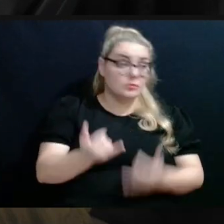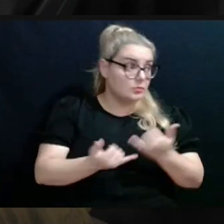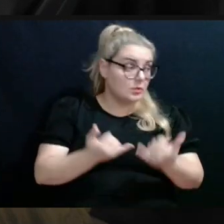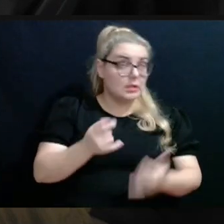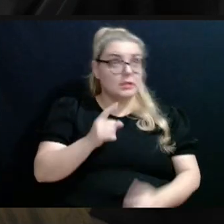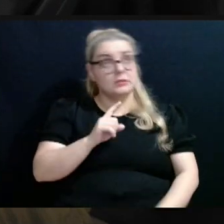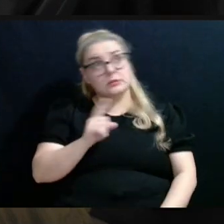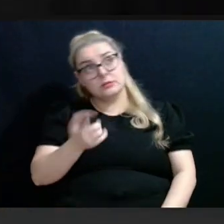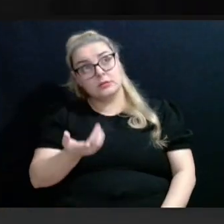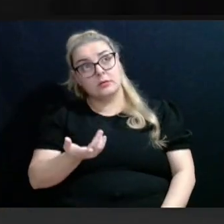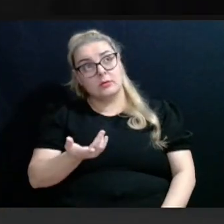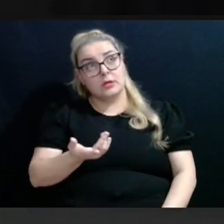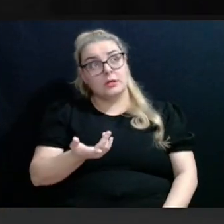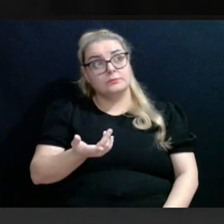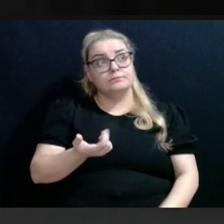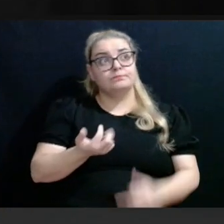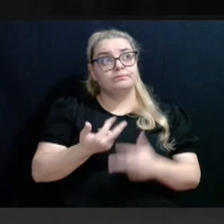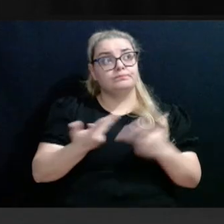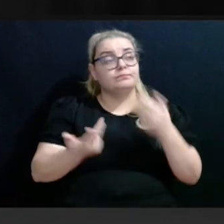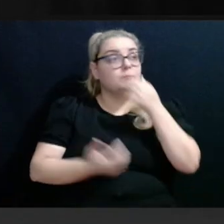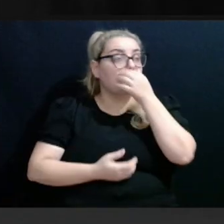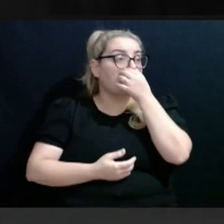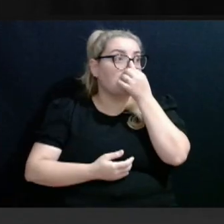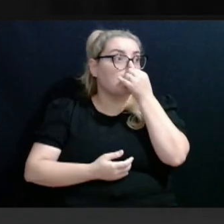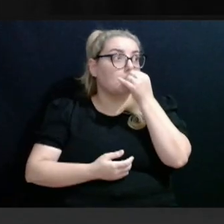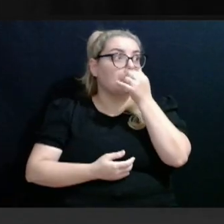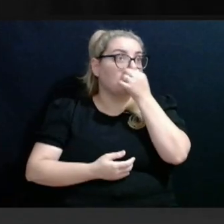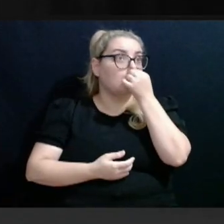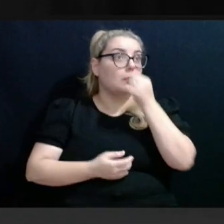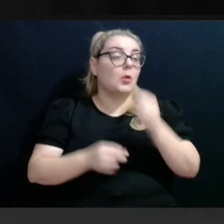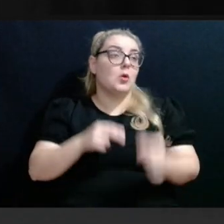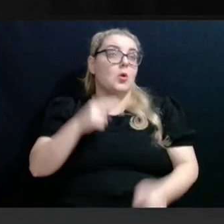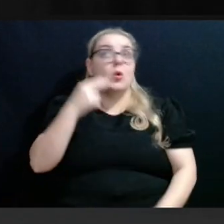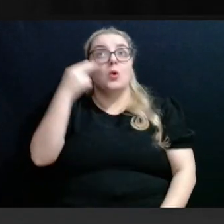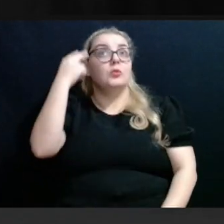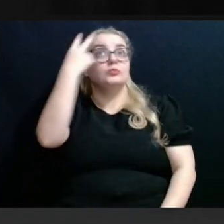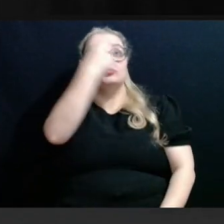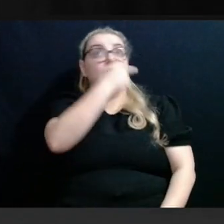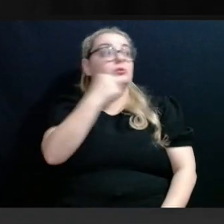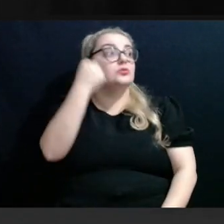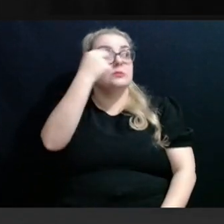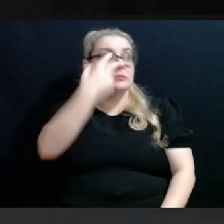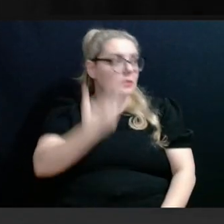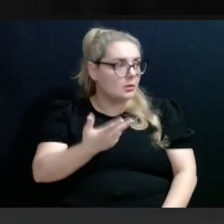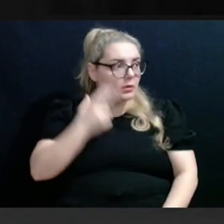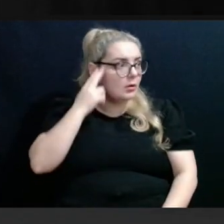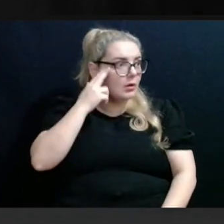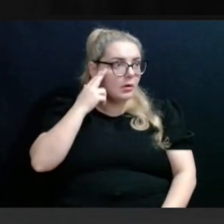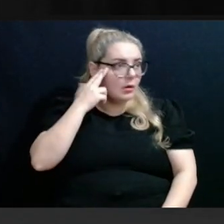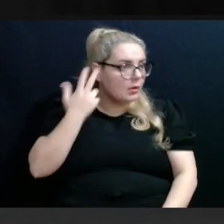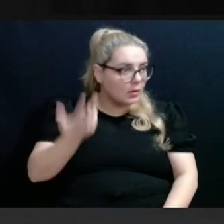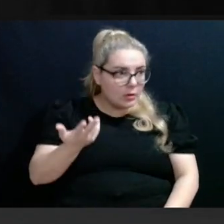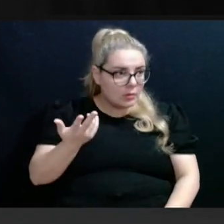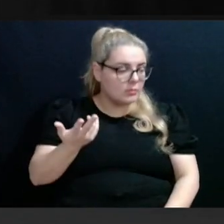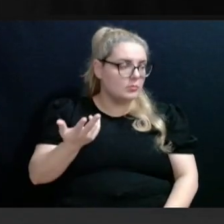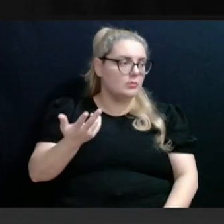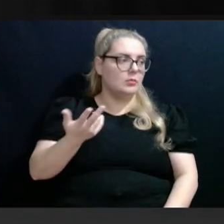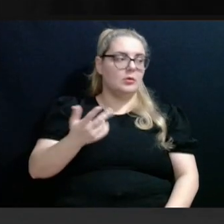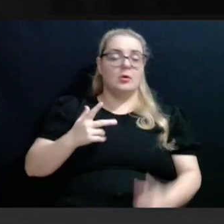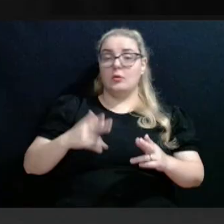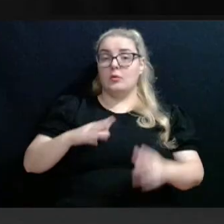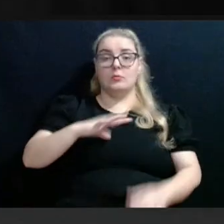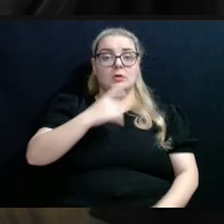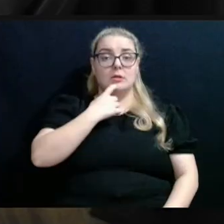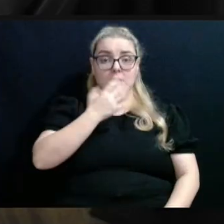é algo que eu diria utópico quando a gente fala, por exemplo, num deslocamento numa cidade como Campinas